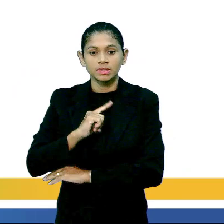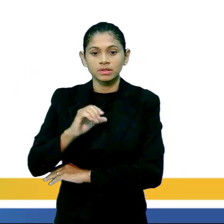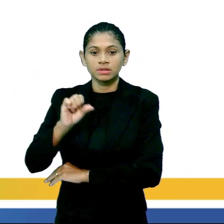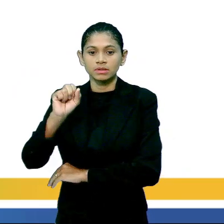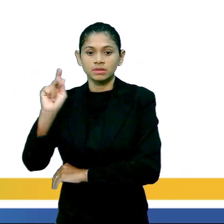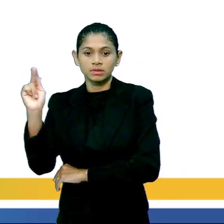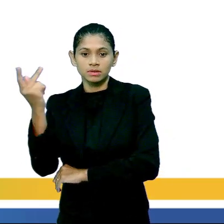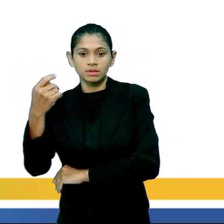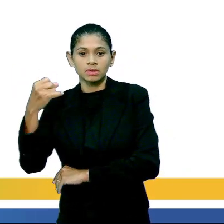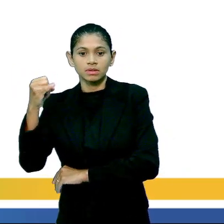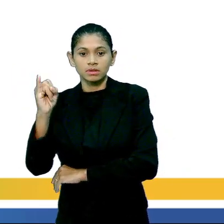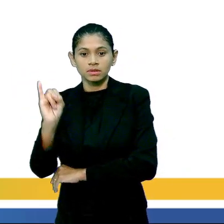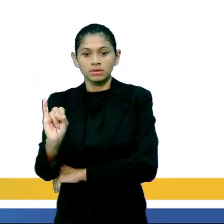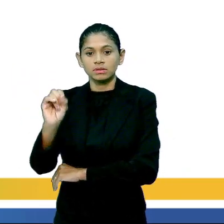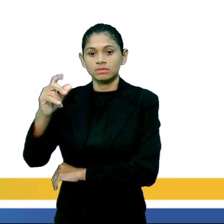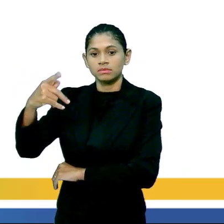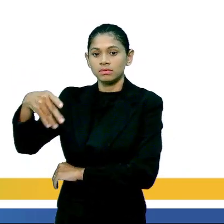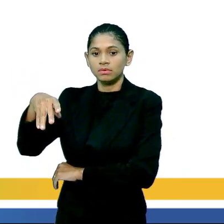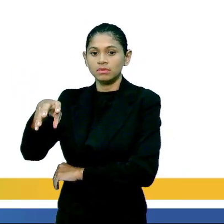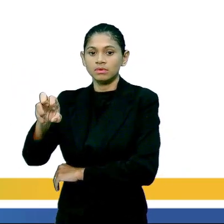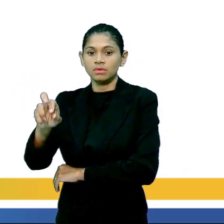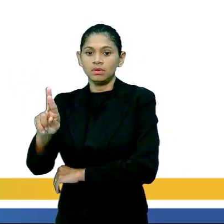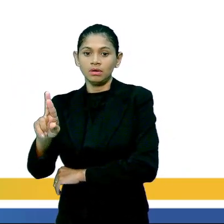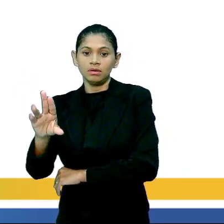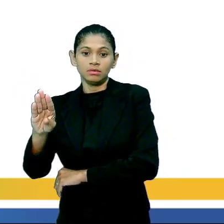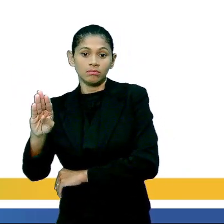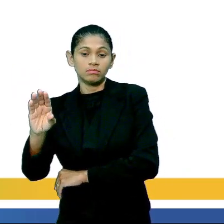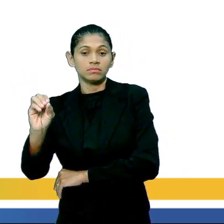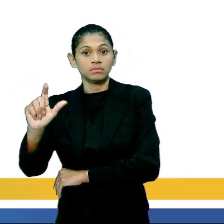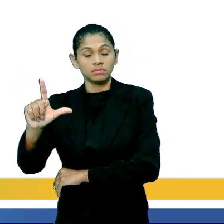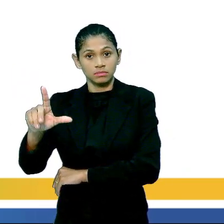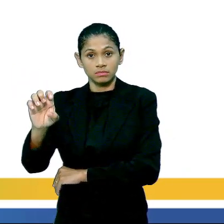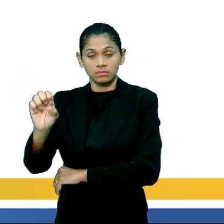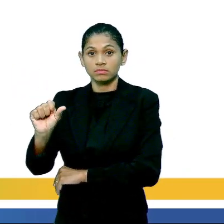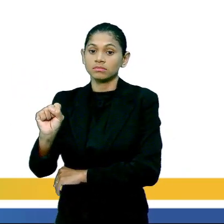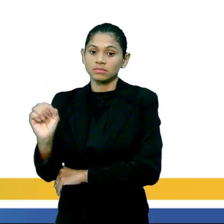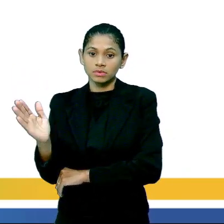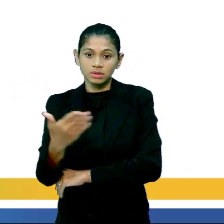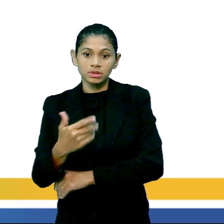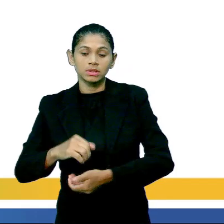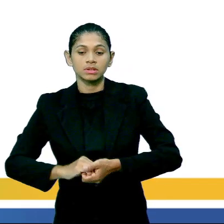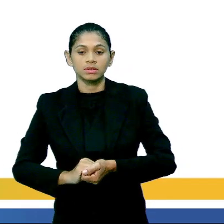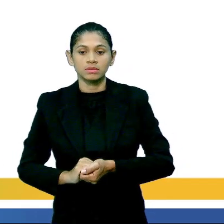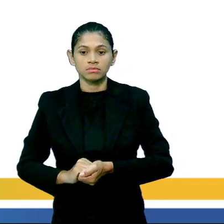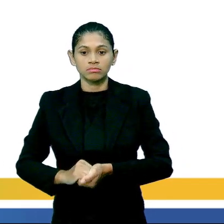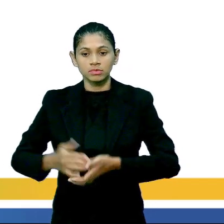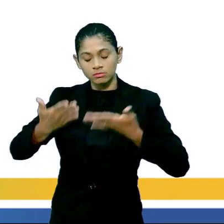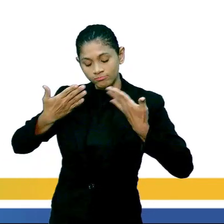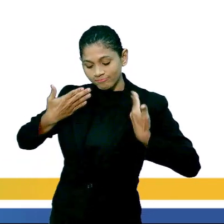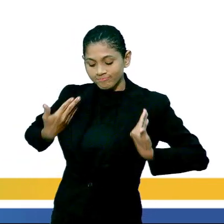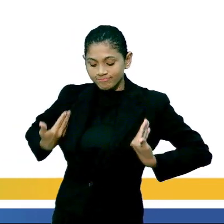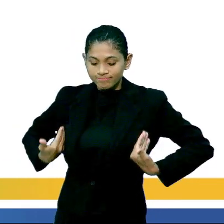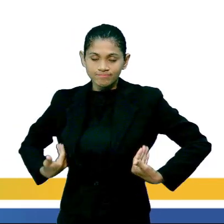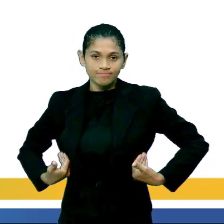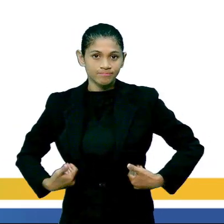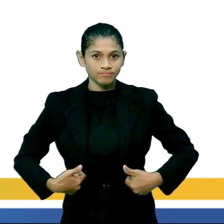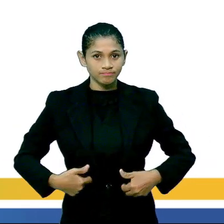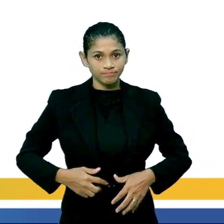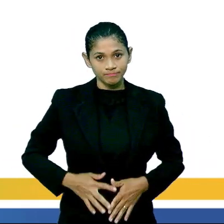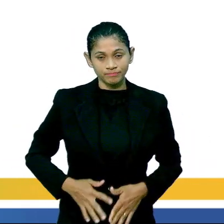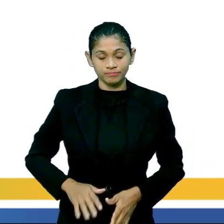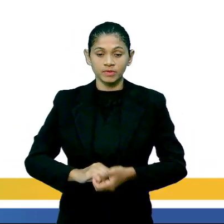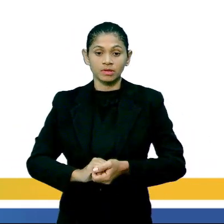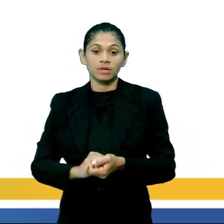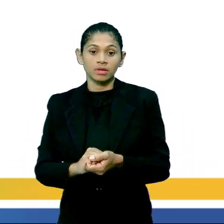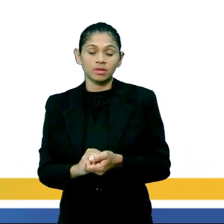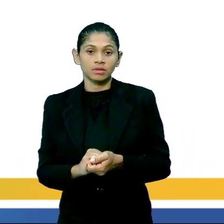faz parte da primeira geração, no entanto, a gente tem aí alguma presença, mas não tão específica. Hipérbole é uma